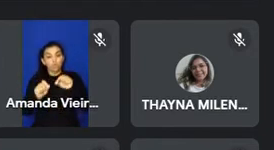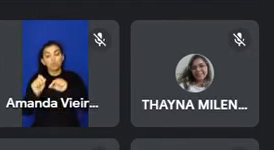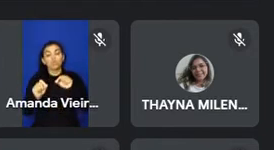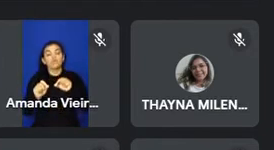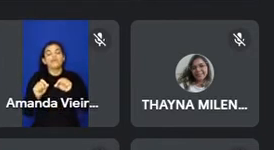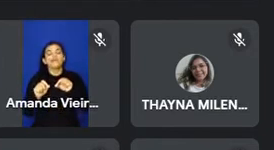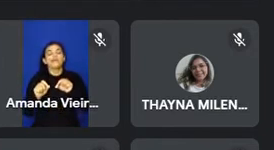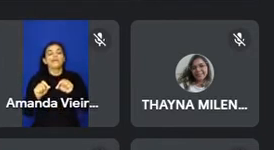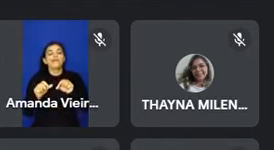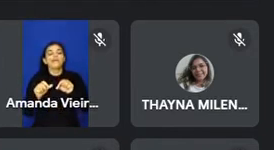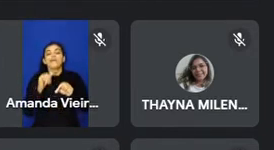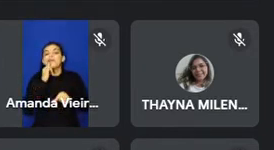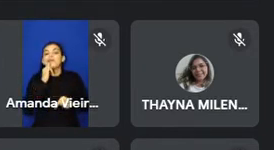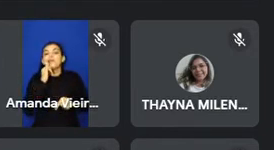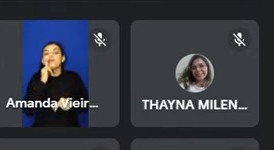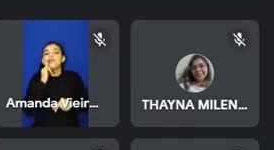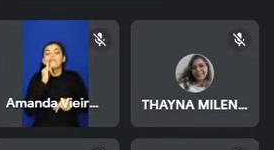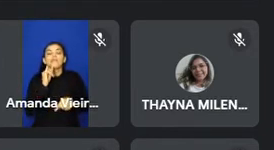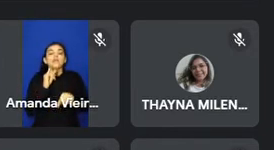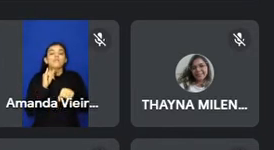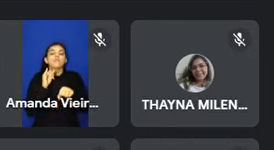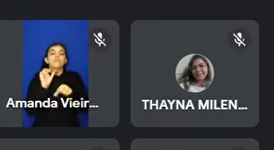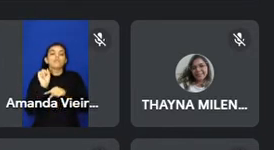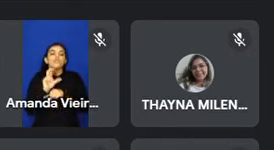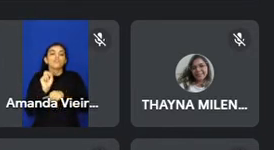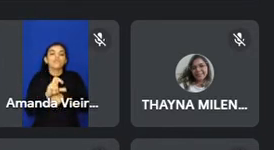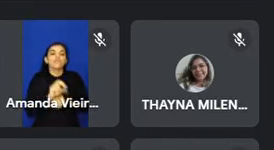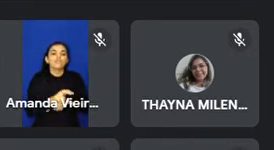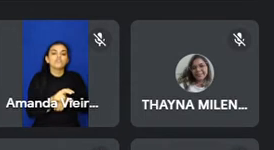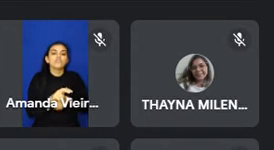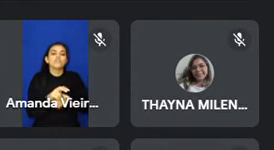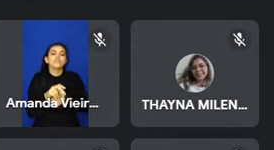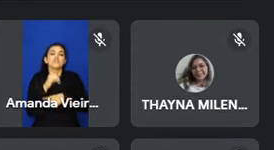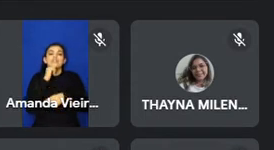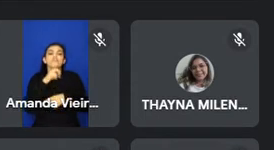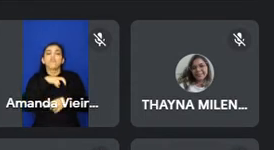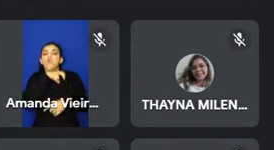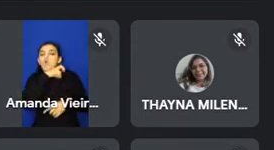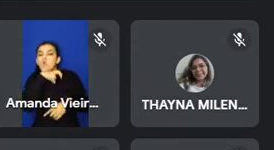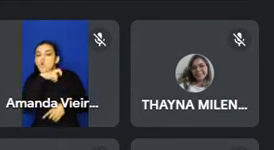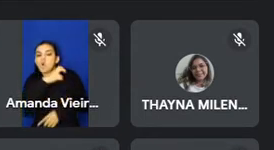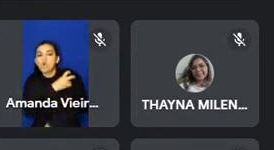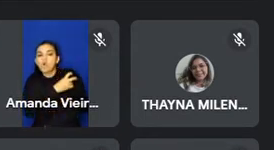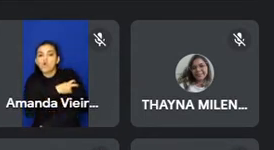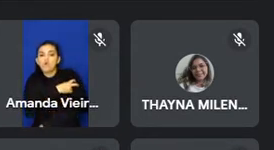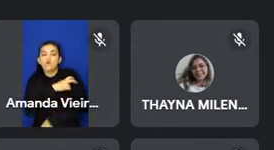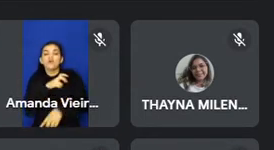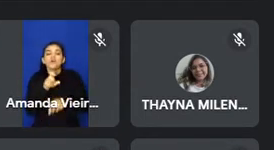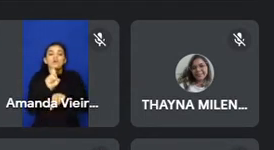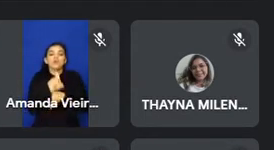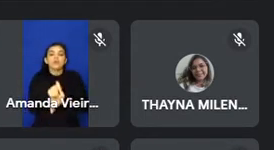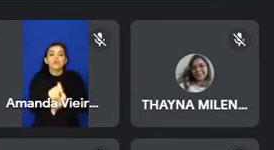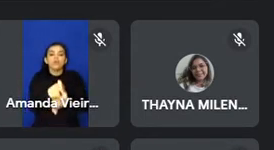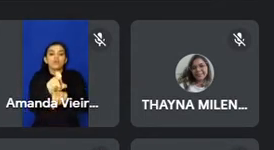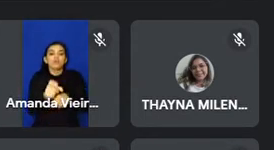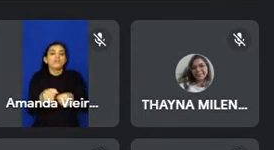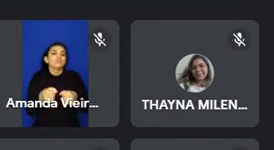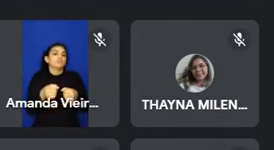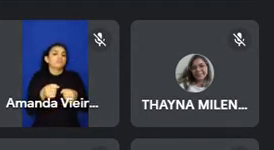de infecção com toxinas venenosas, por exemplo, uma picada de cobra, uma picada de escorpião, aranha, etc., que a